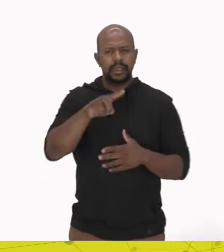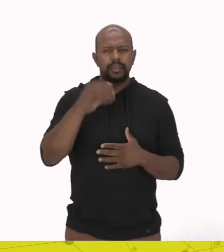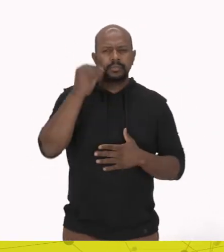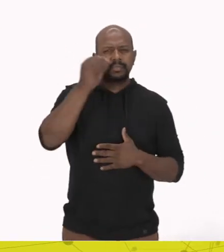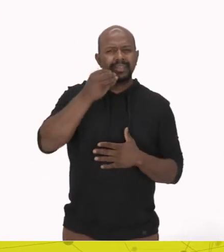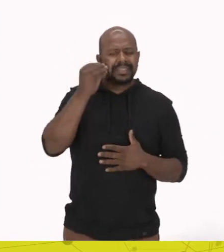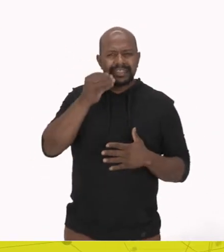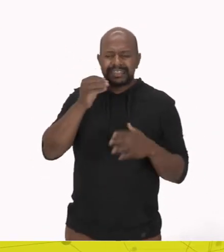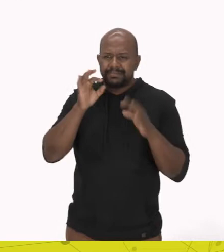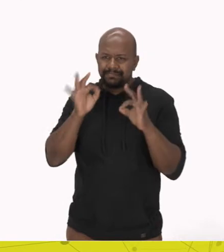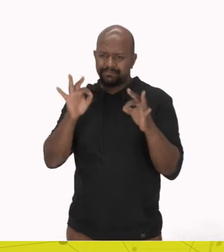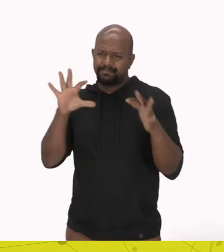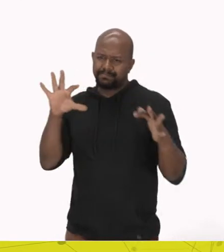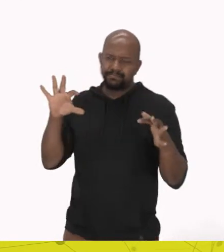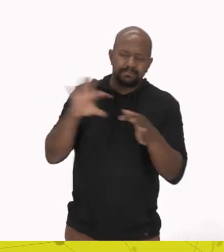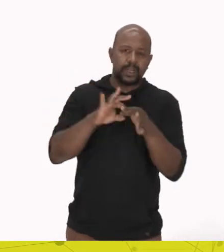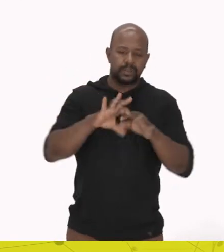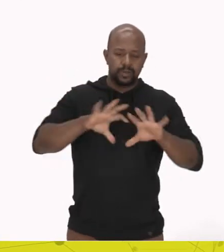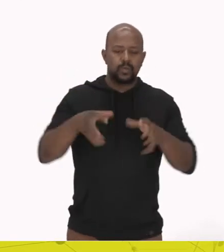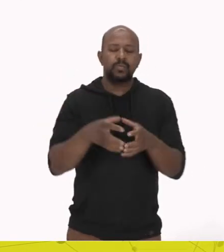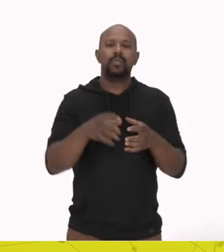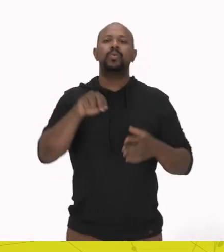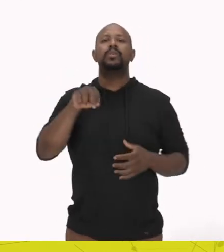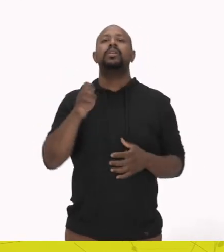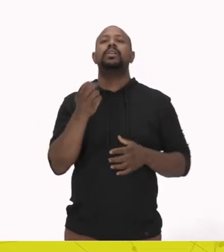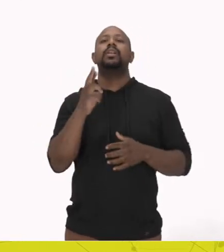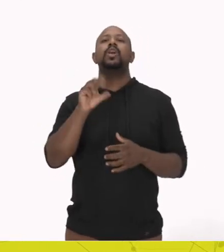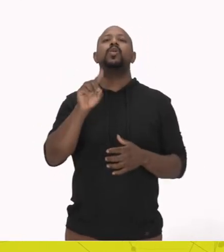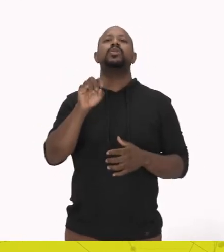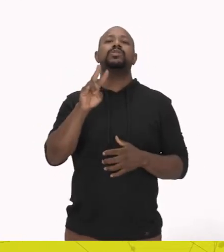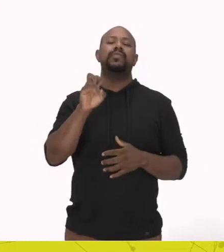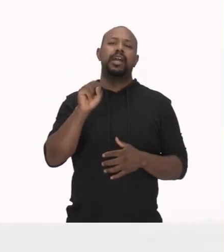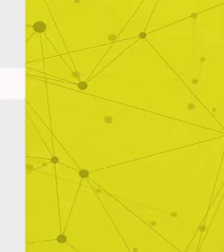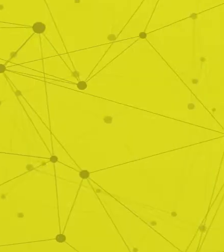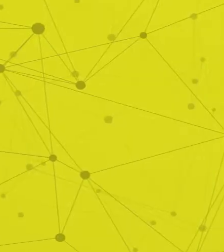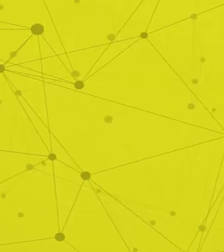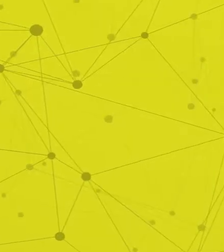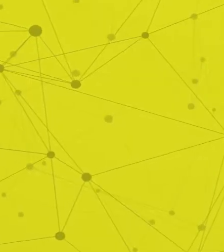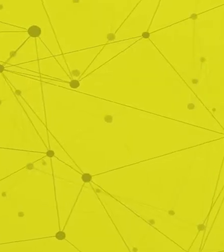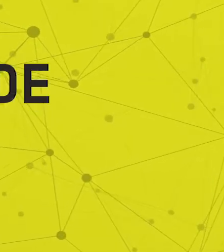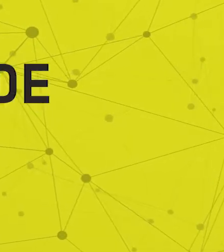partir das experiências diretas com os públicos neurodiversos.